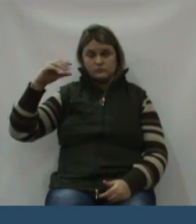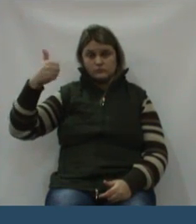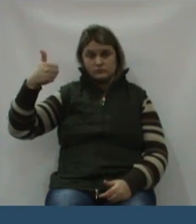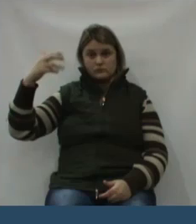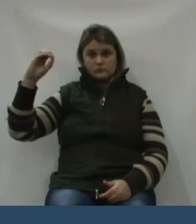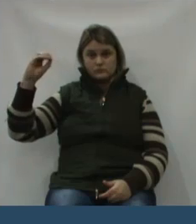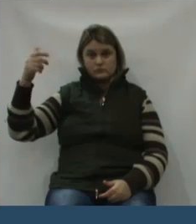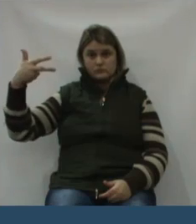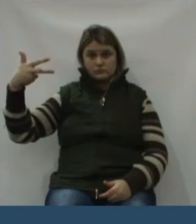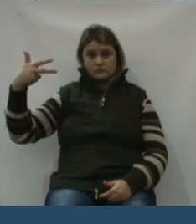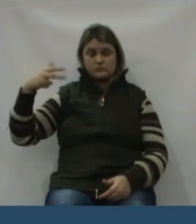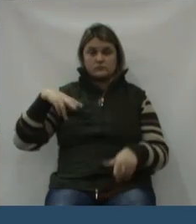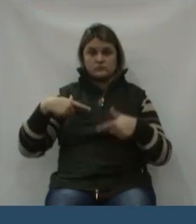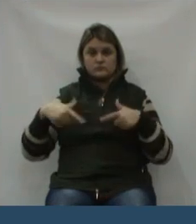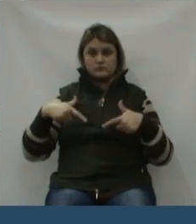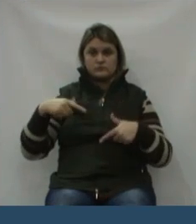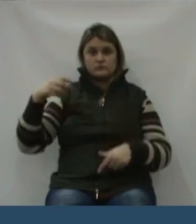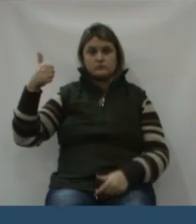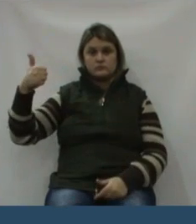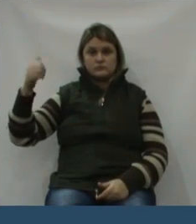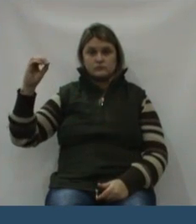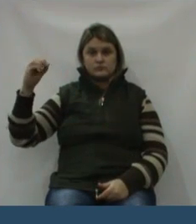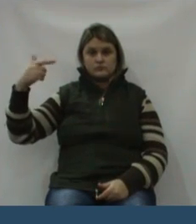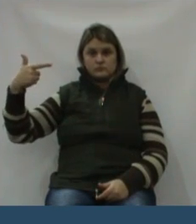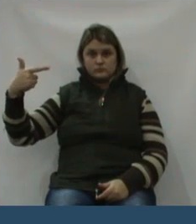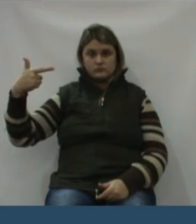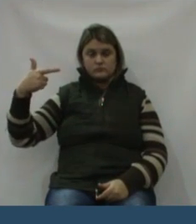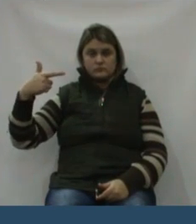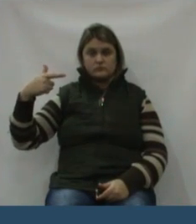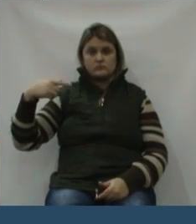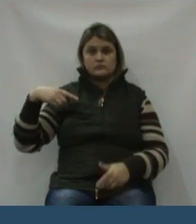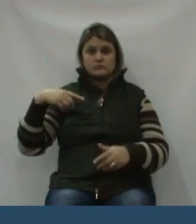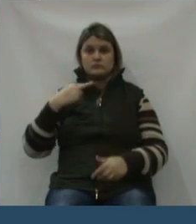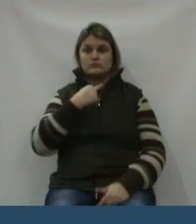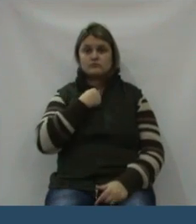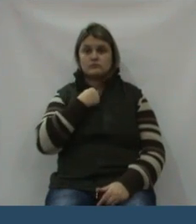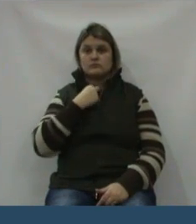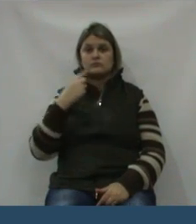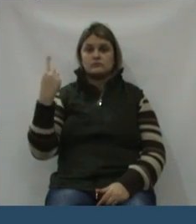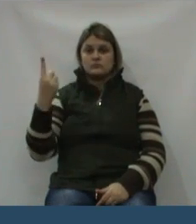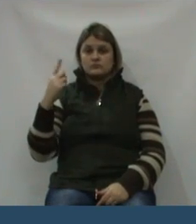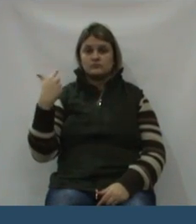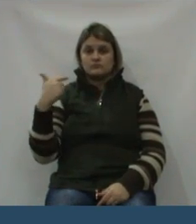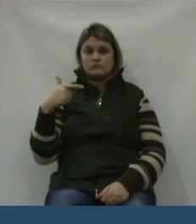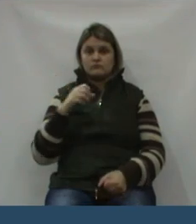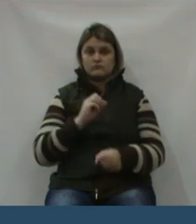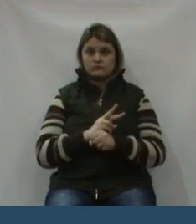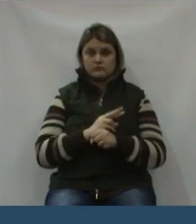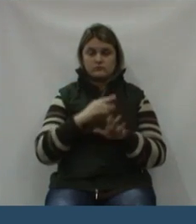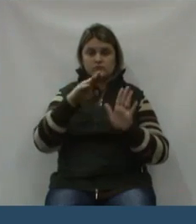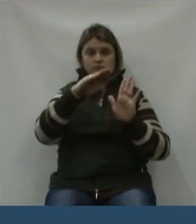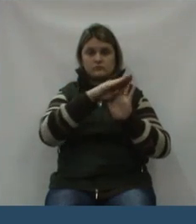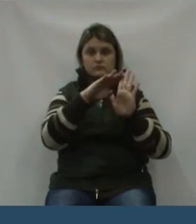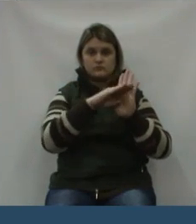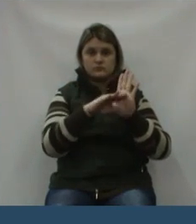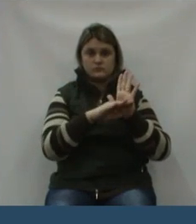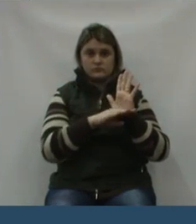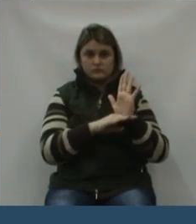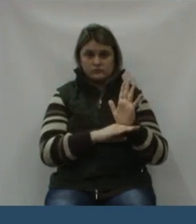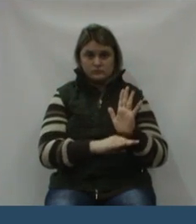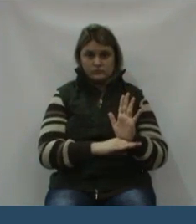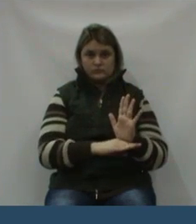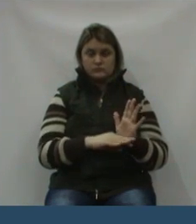Vitória, 102 ocupados, um não estava ocupado. Pela relação que me passaram, se eu